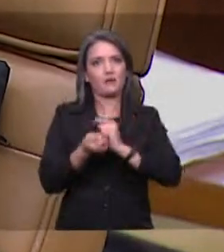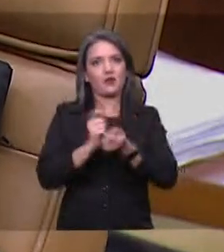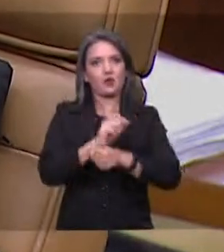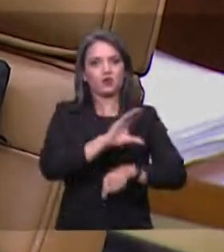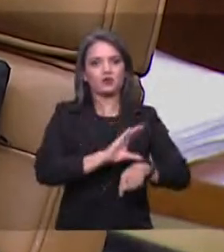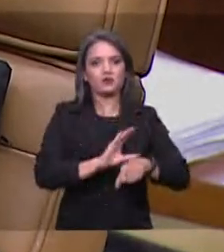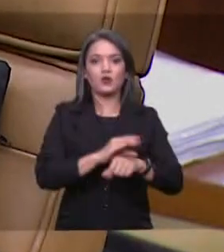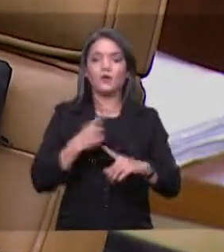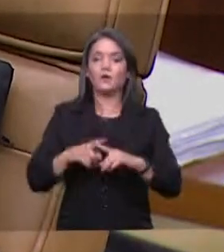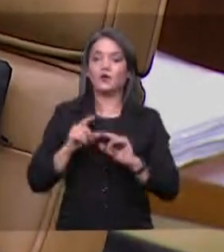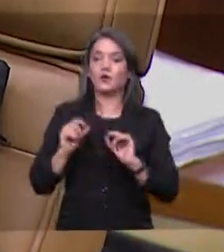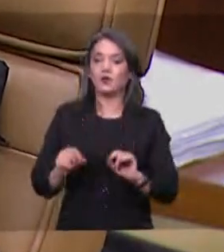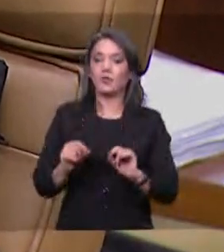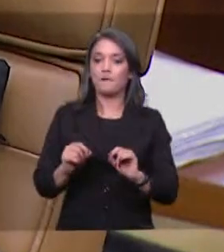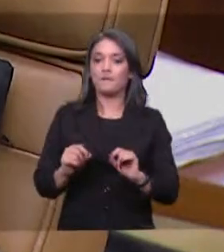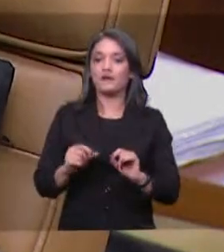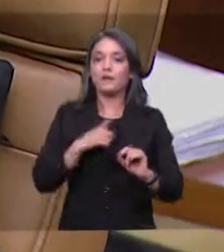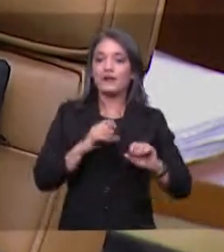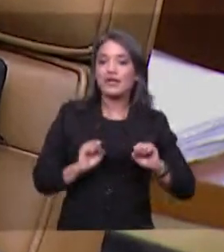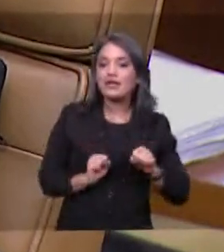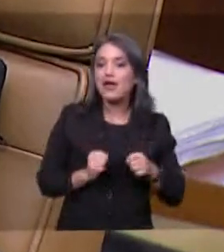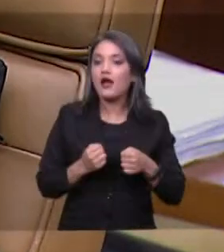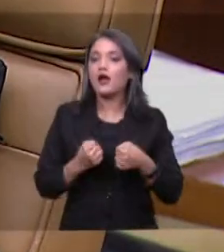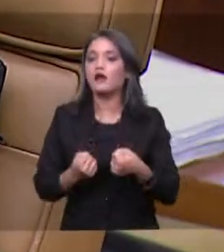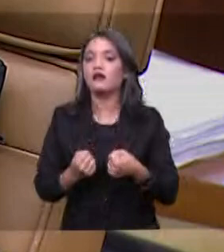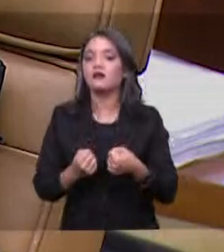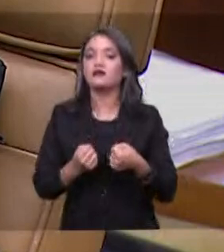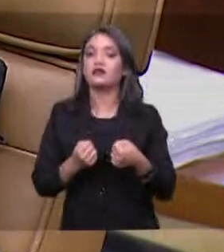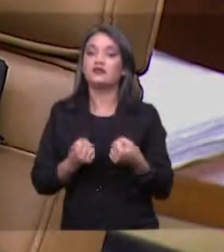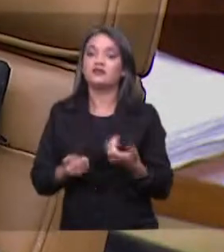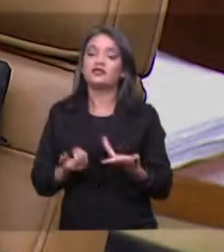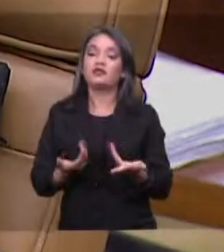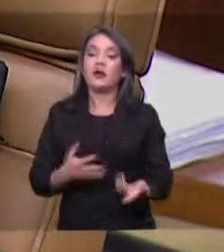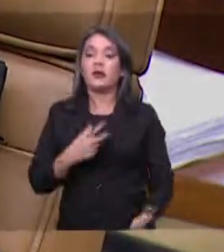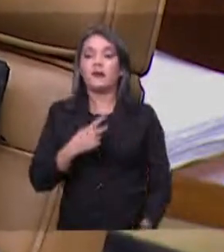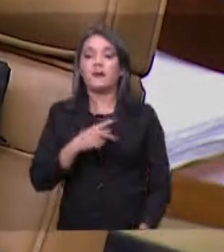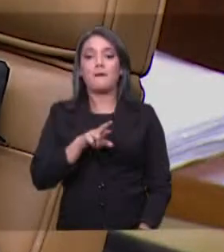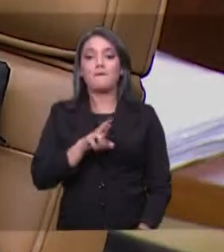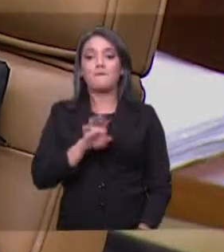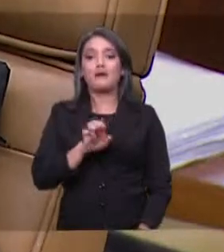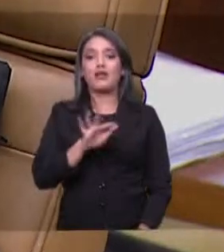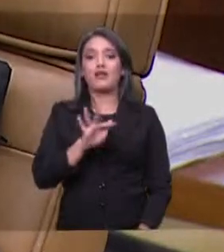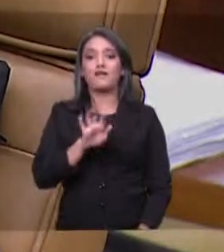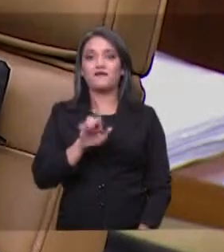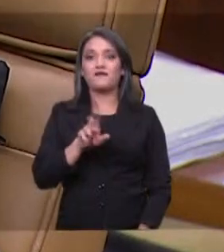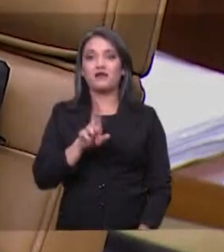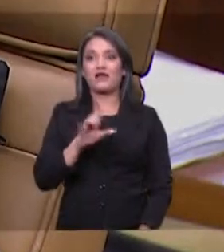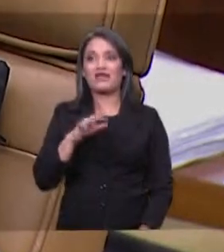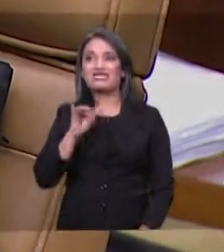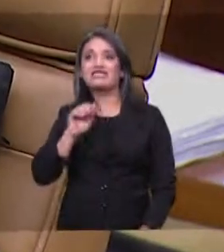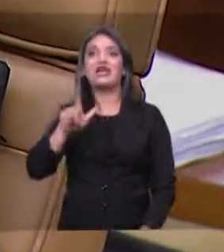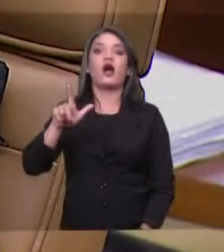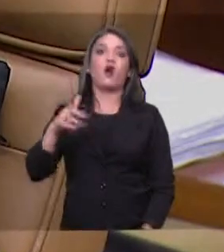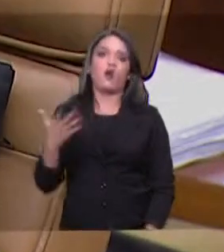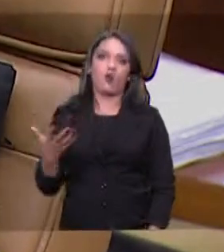exercício do contraditório seja preferencialmente a audiência oral. É o que eu estou colocando no meu voto. Então, estou